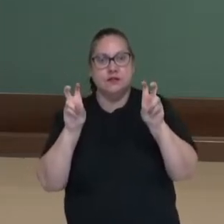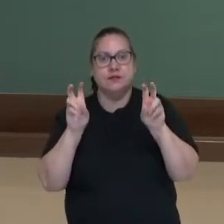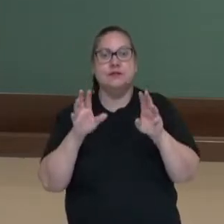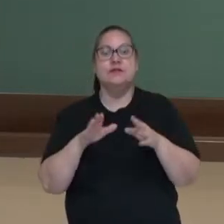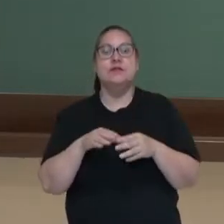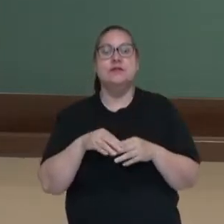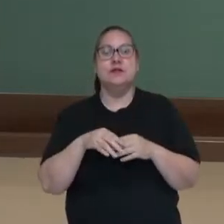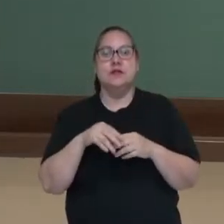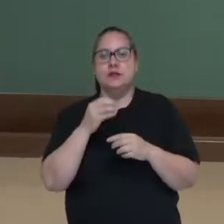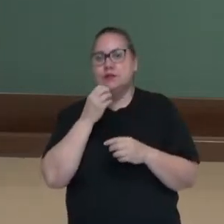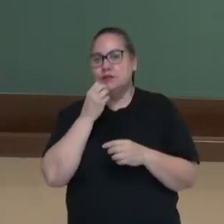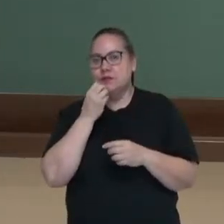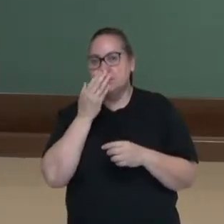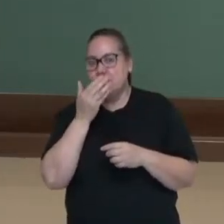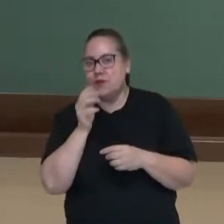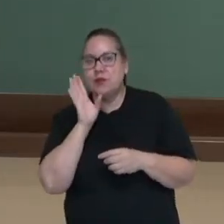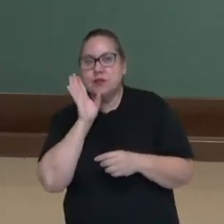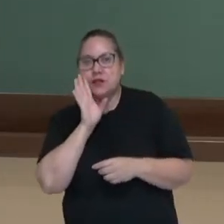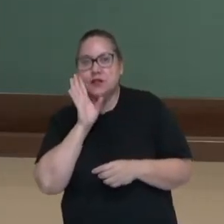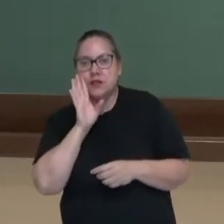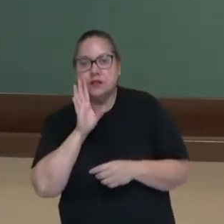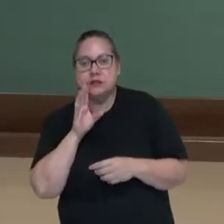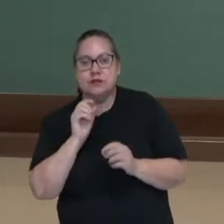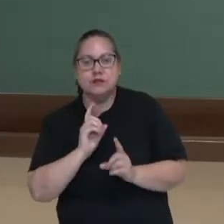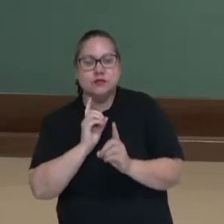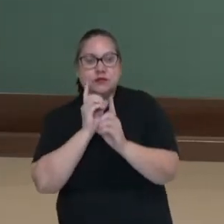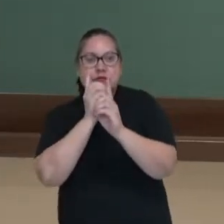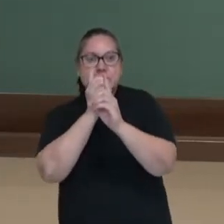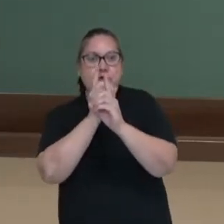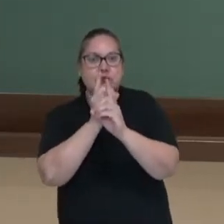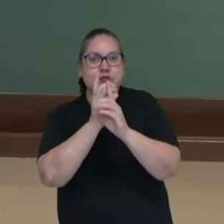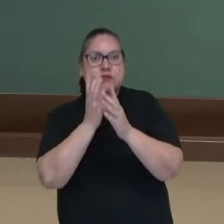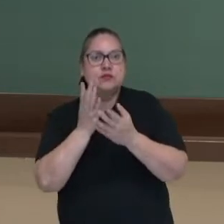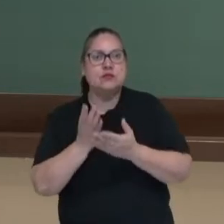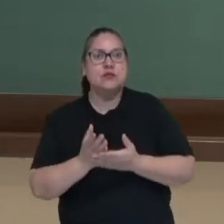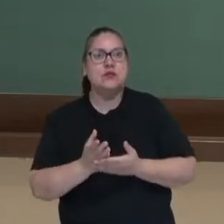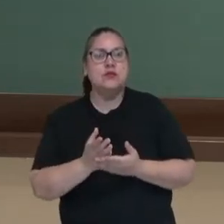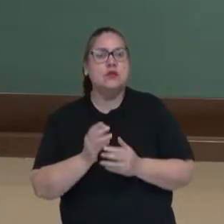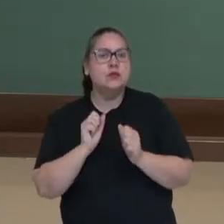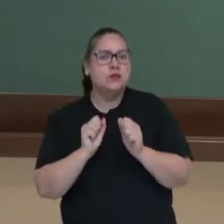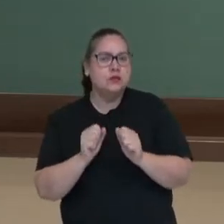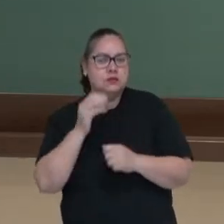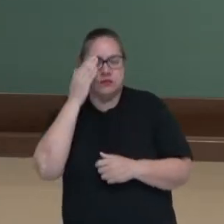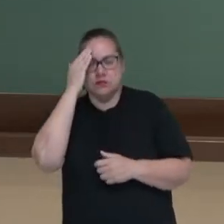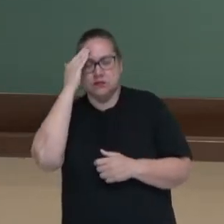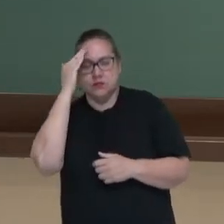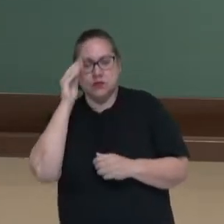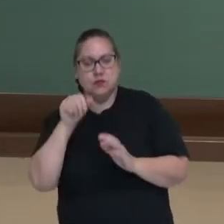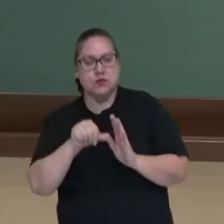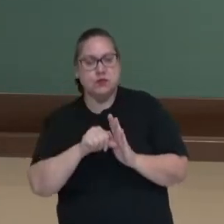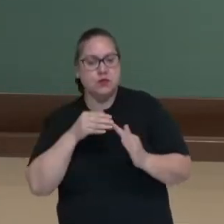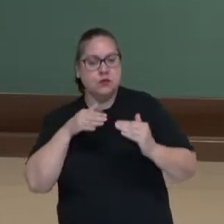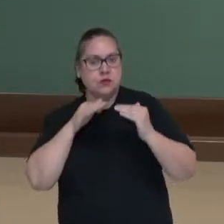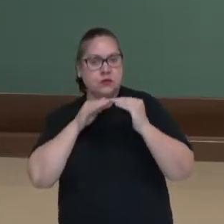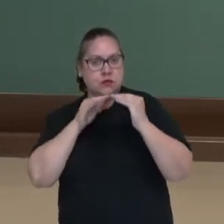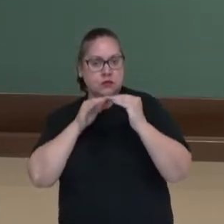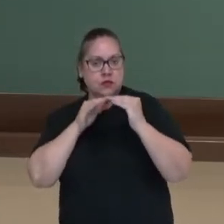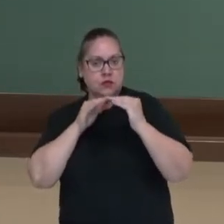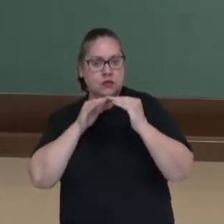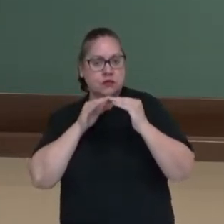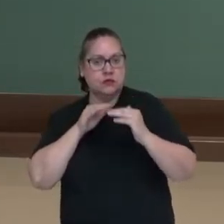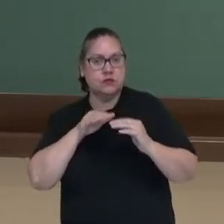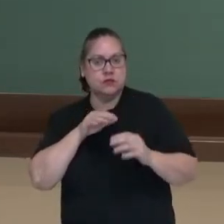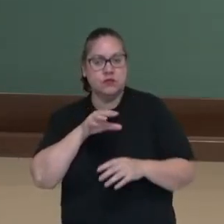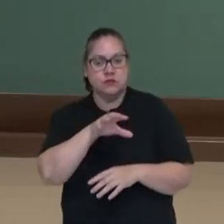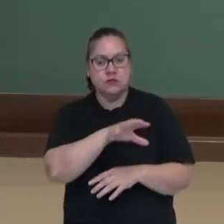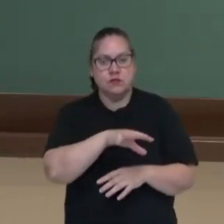para manga, é uma grande aventura na história, o grande encontro. O que nós podemos entender como os primeiros contatos entre os